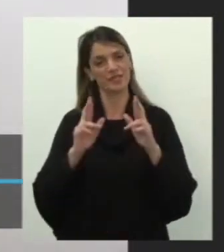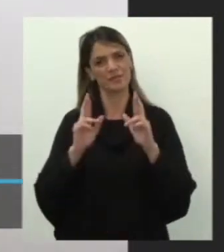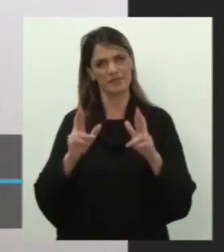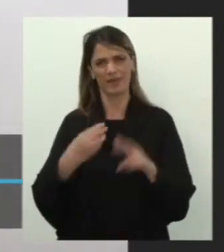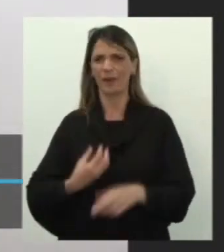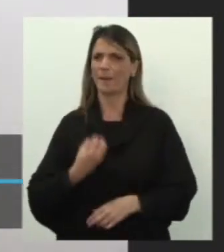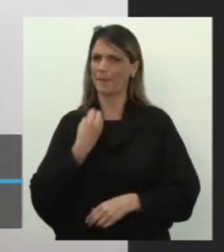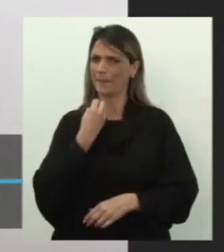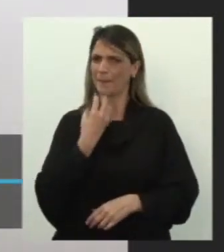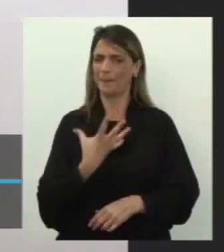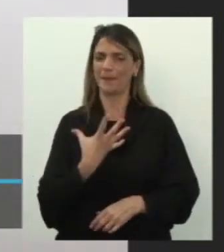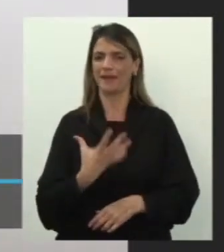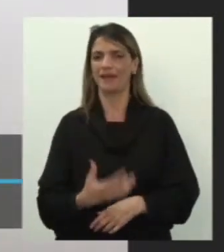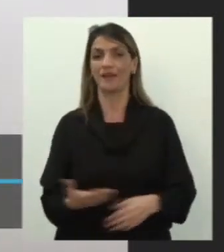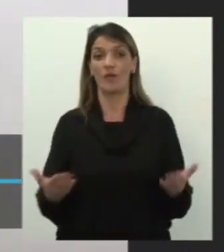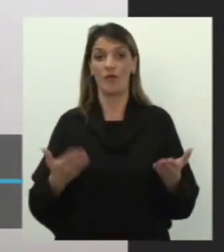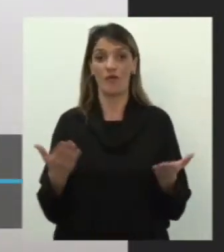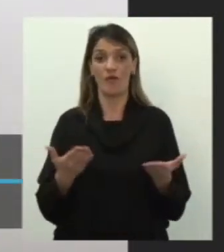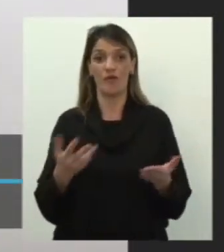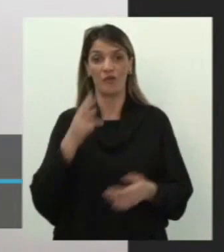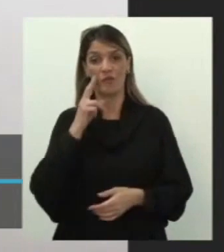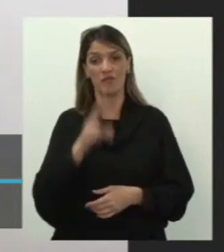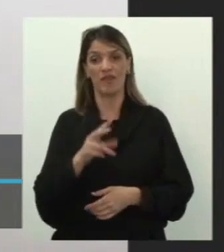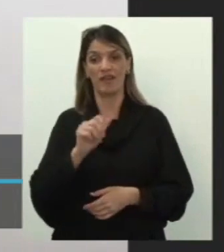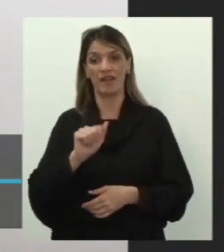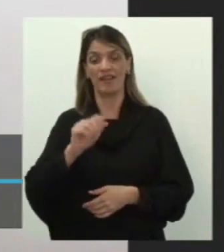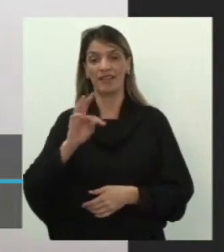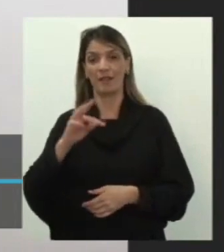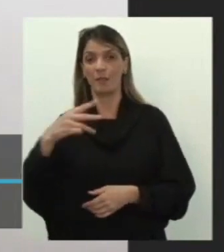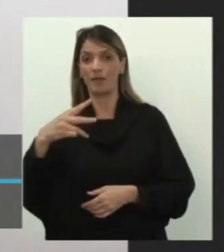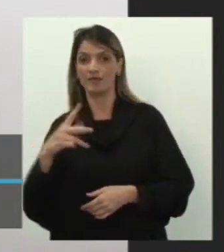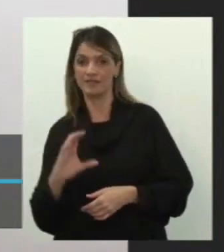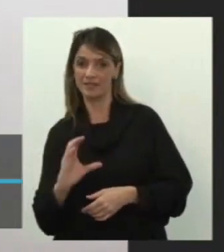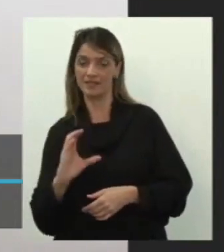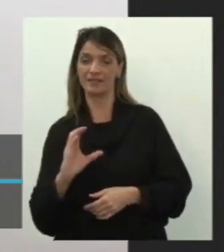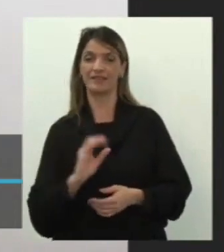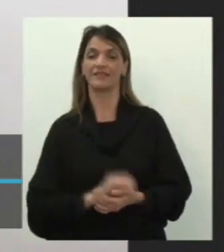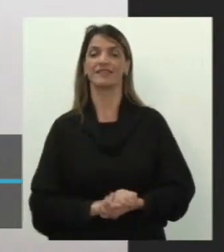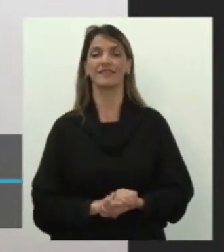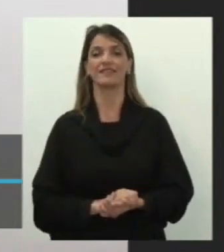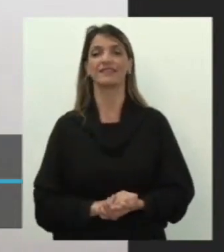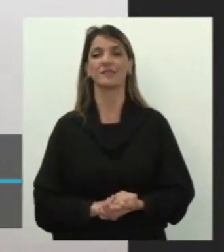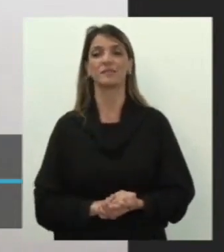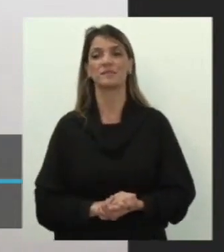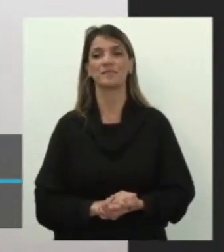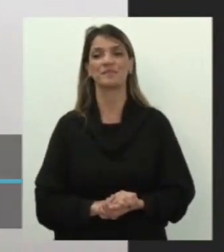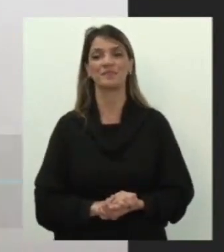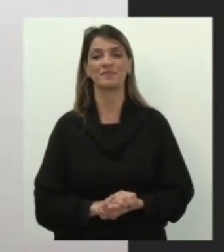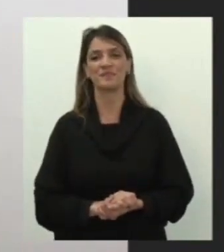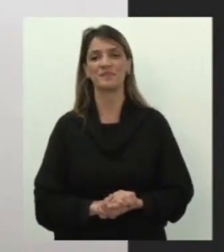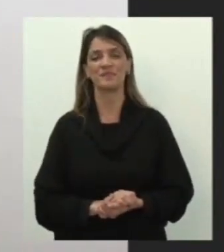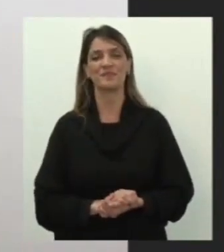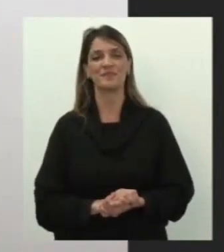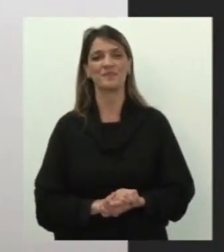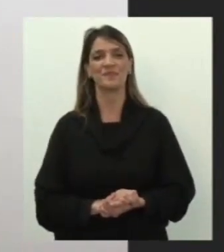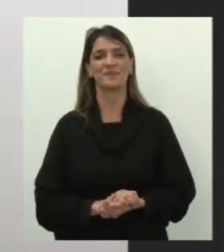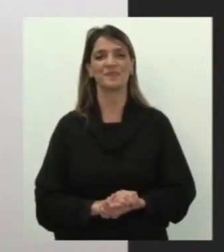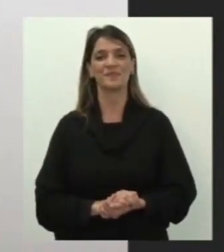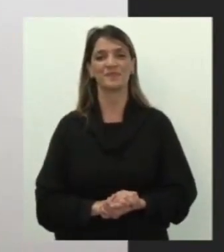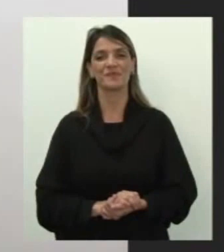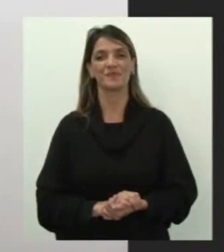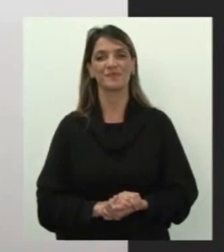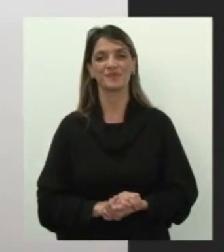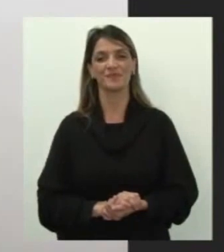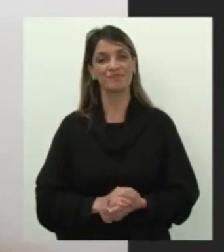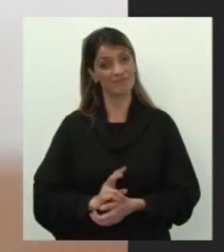bem. Hoje nós vamos acompanhar a TPC aí com vocês até o final. Tati,